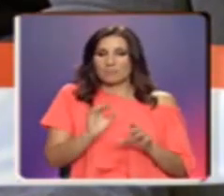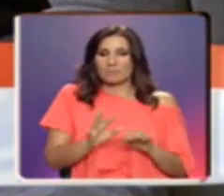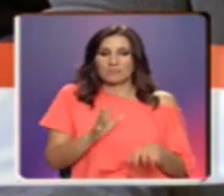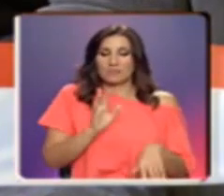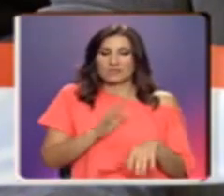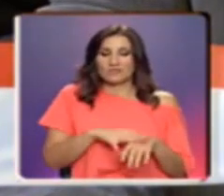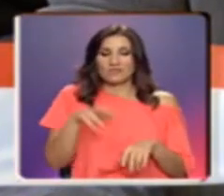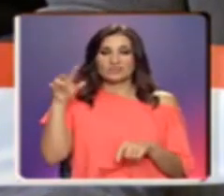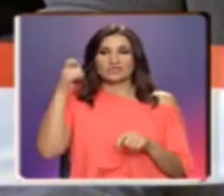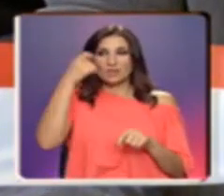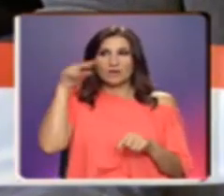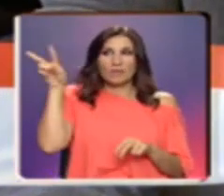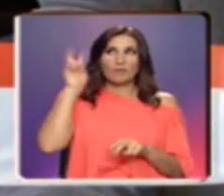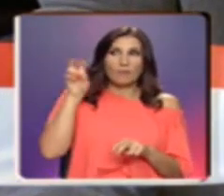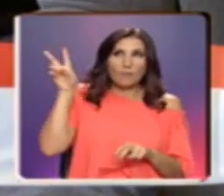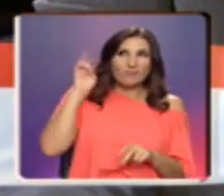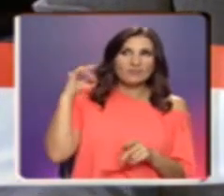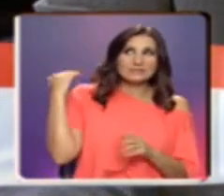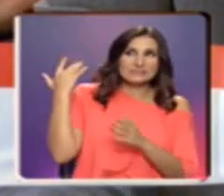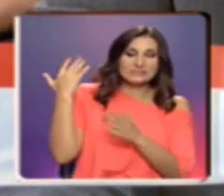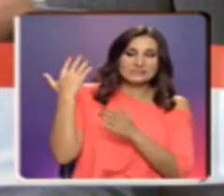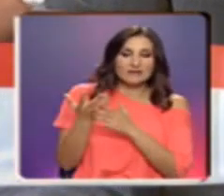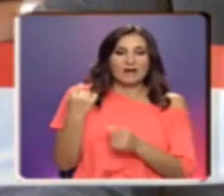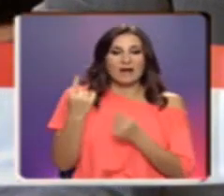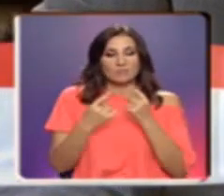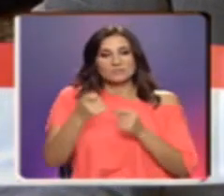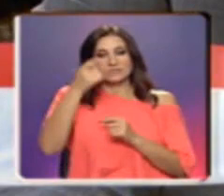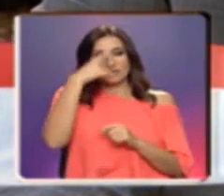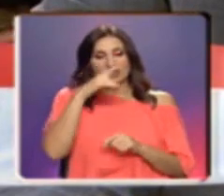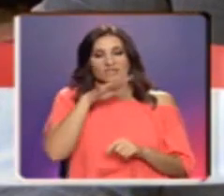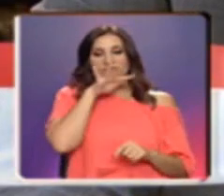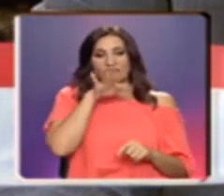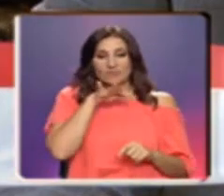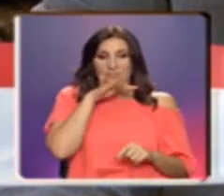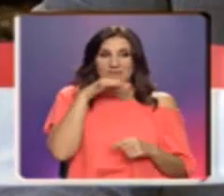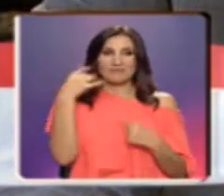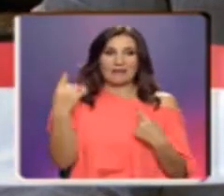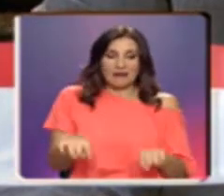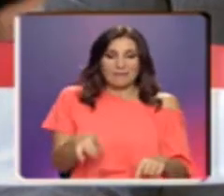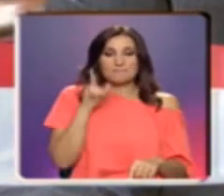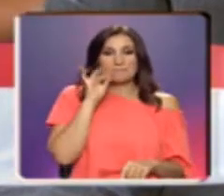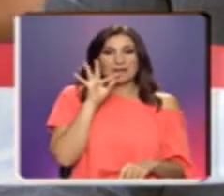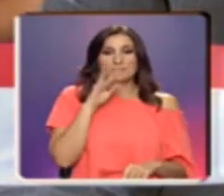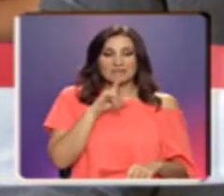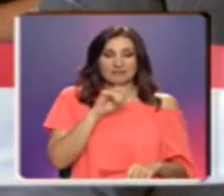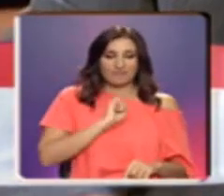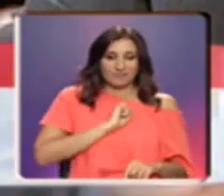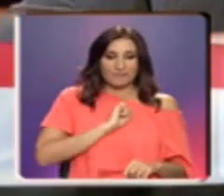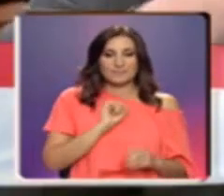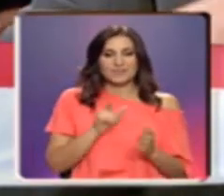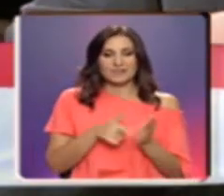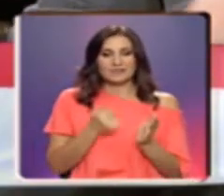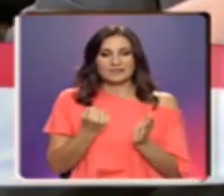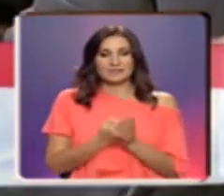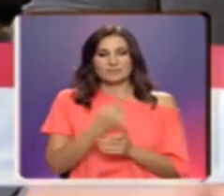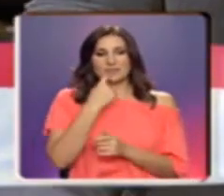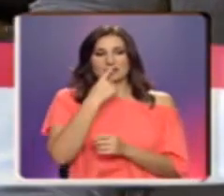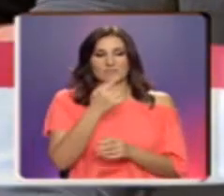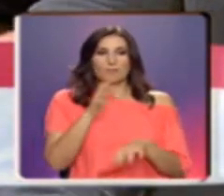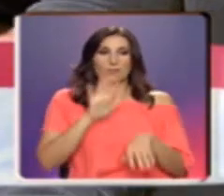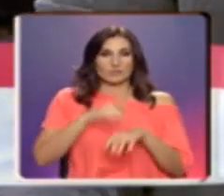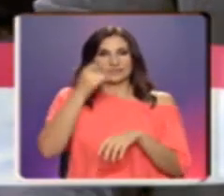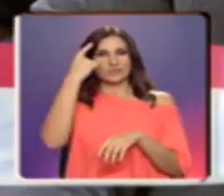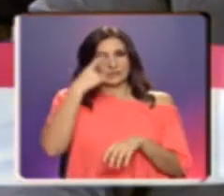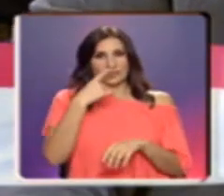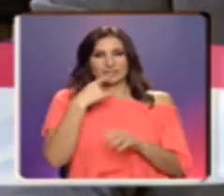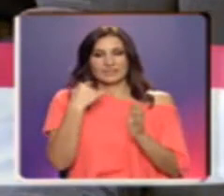Nós em termos de família temos sempre algumas histórias de família e os meus pais sempre vaticinaram devido a essa história.